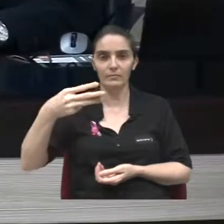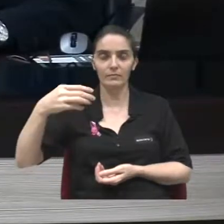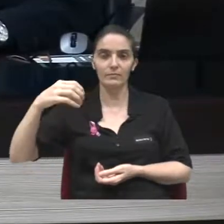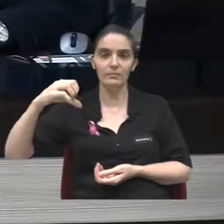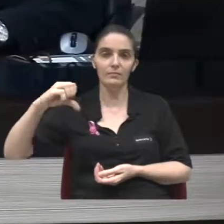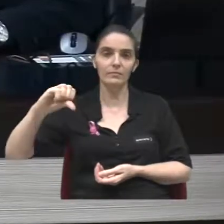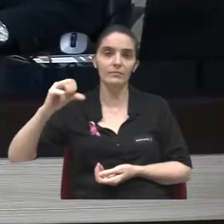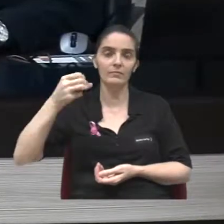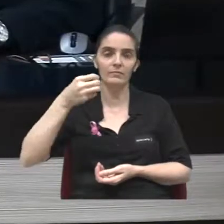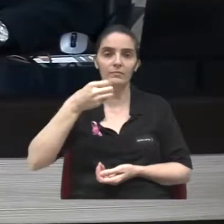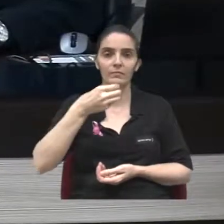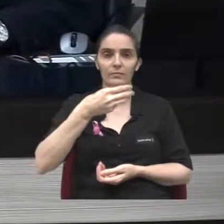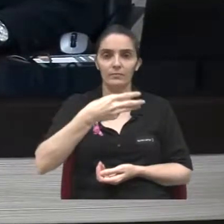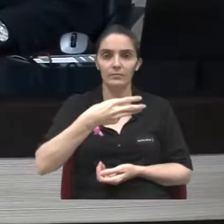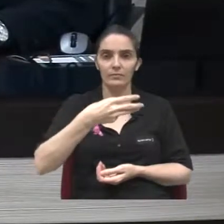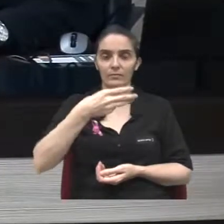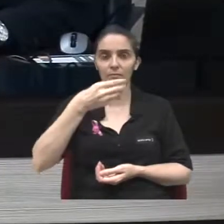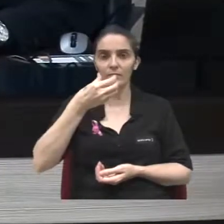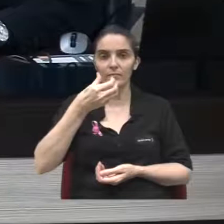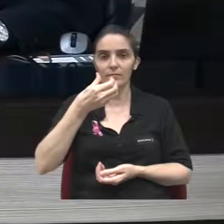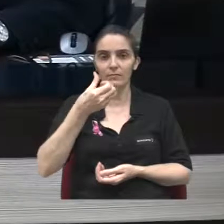3639/19. E